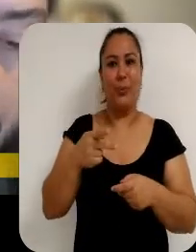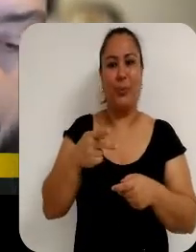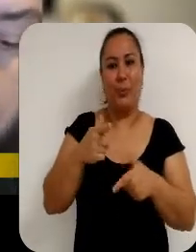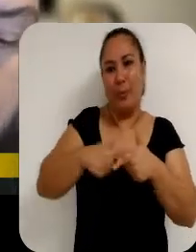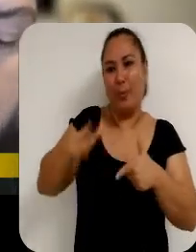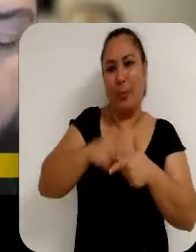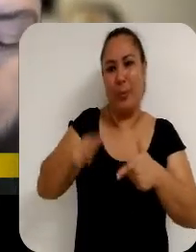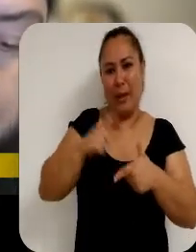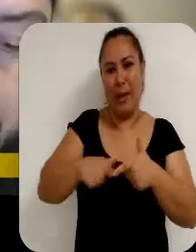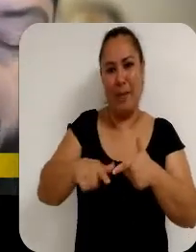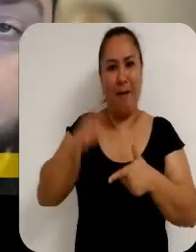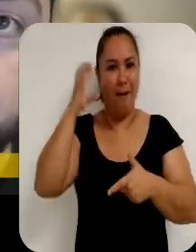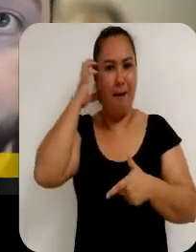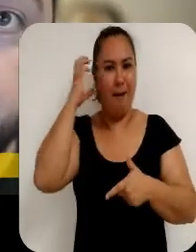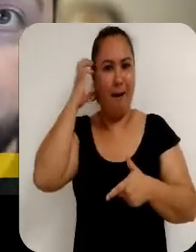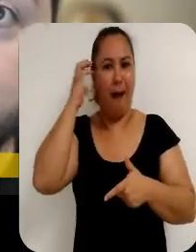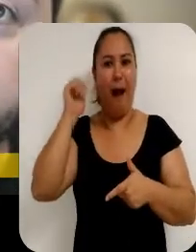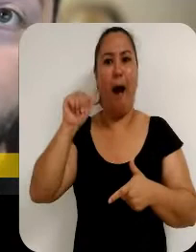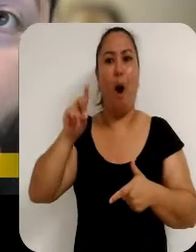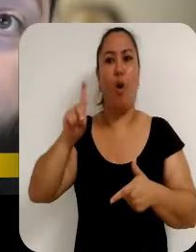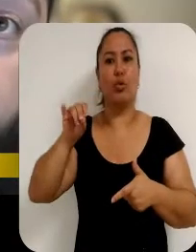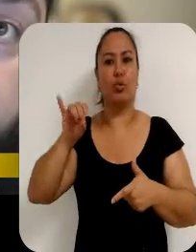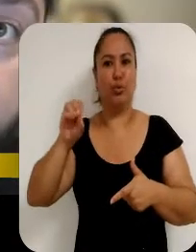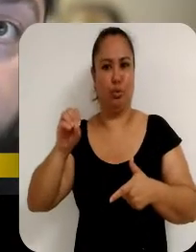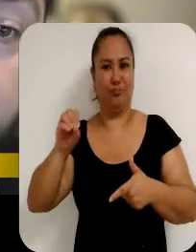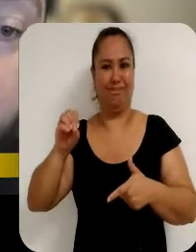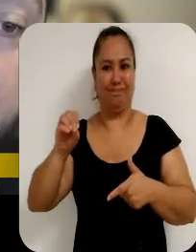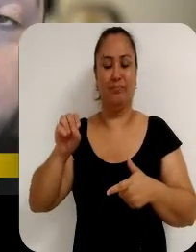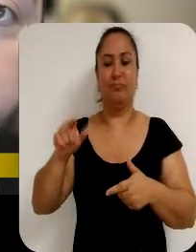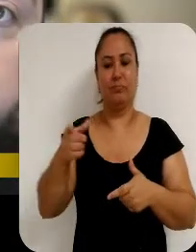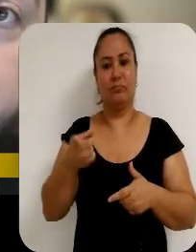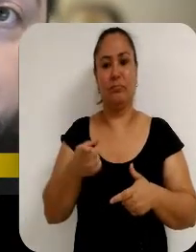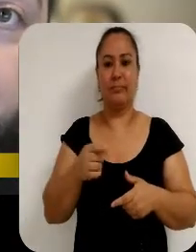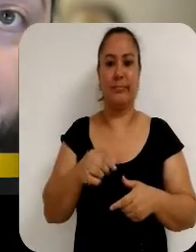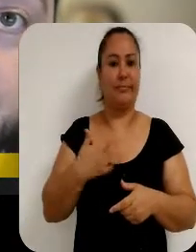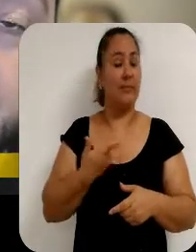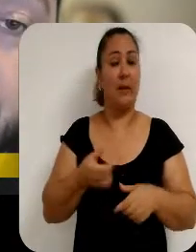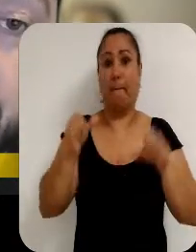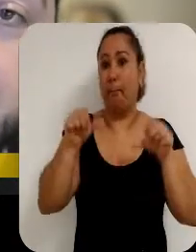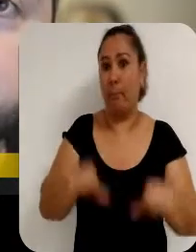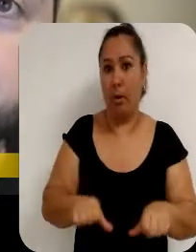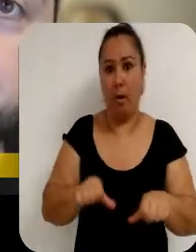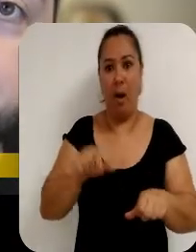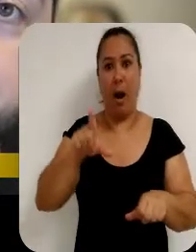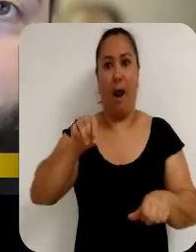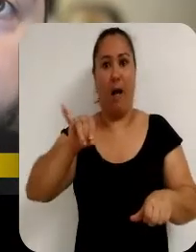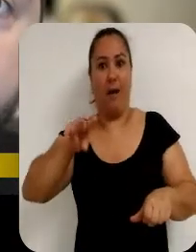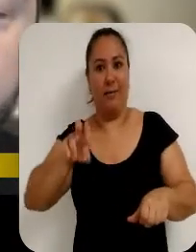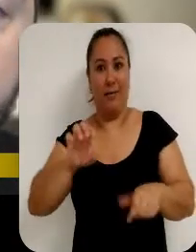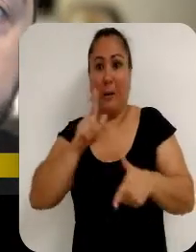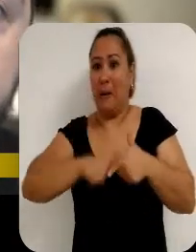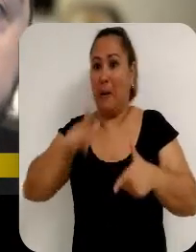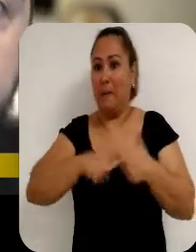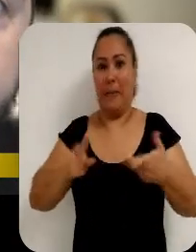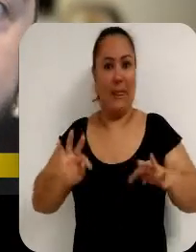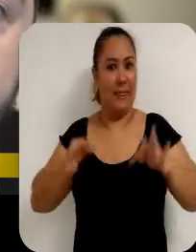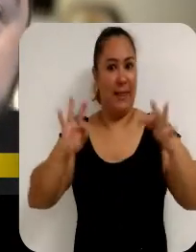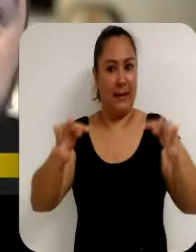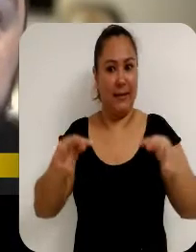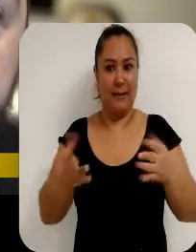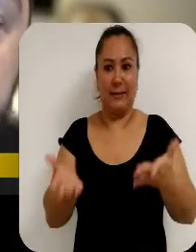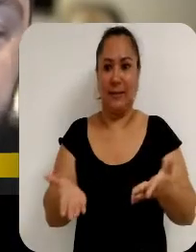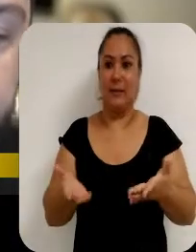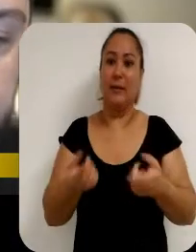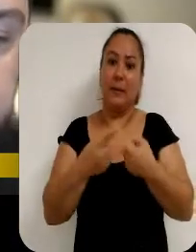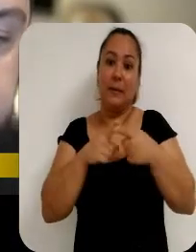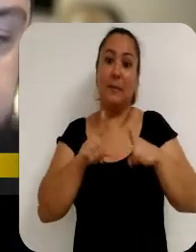vídeo e faz vários pedaços. Era a pior live que eu podia ter problemas técnicos desses, mas pelo menos está me mantendo falando com